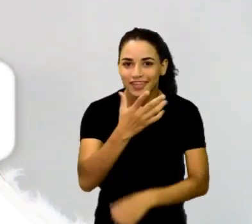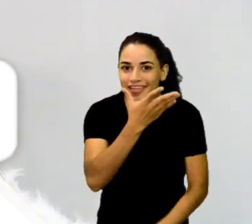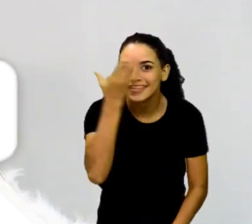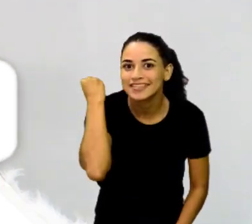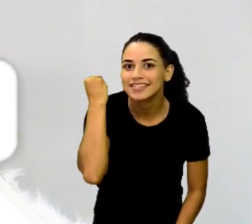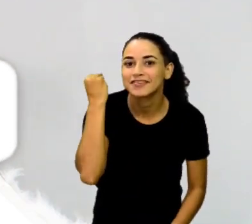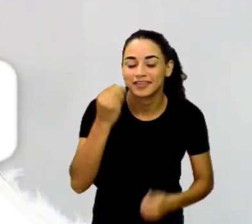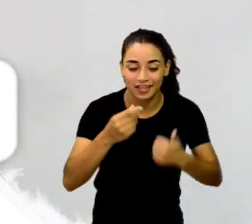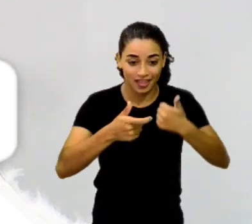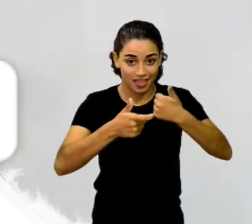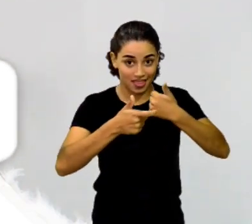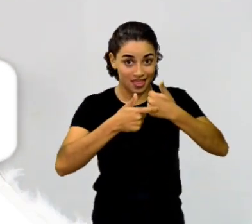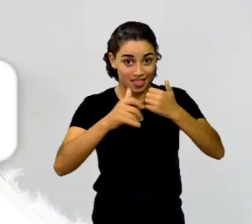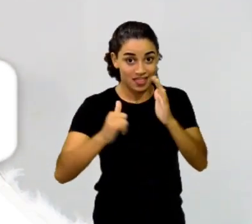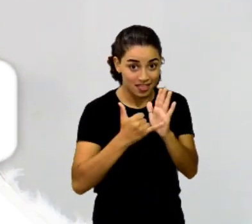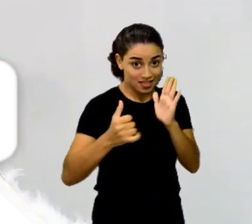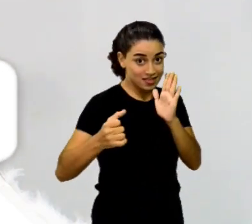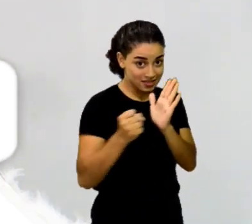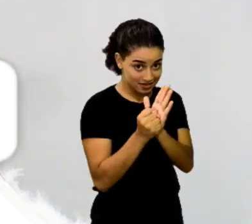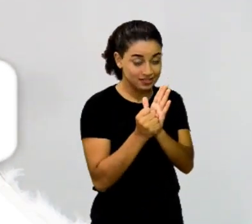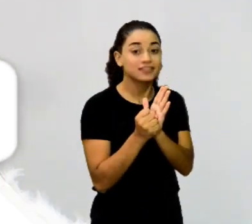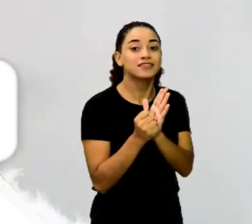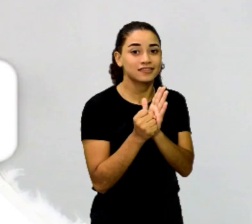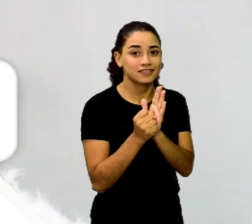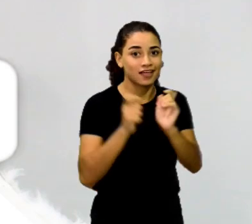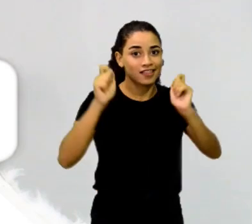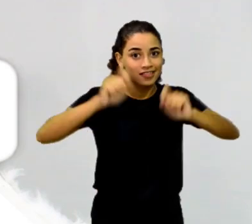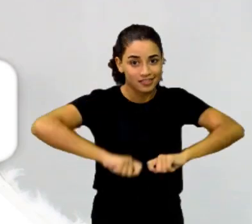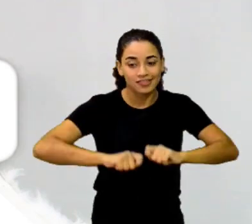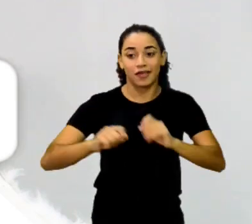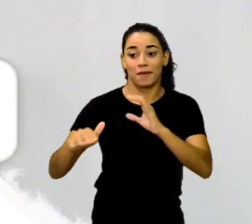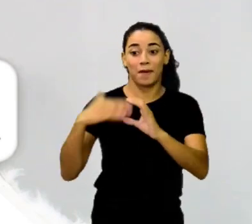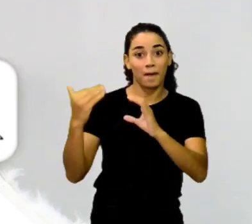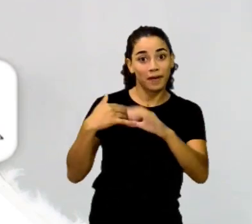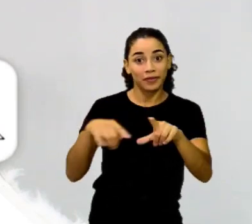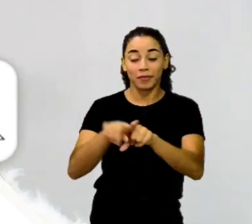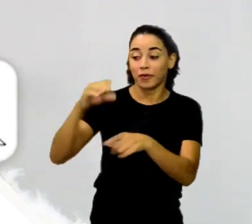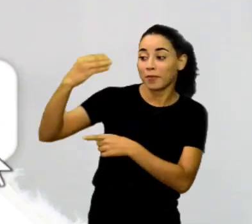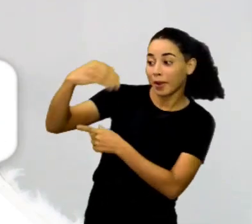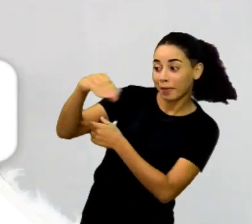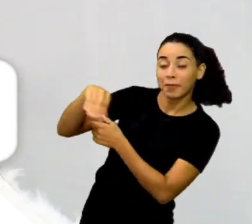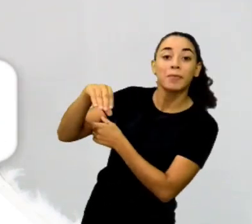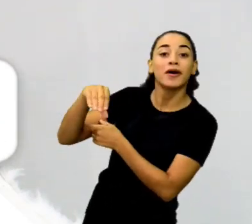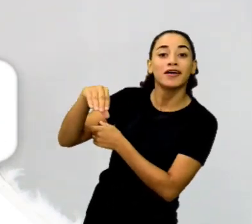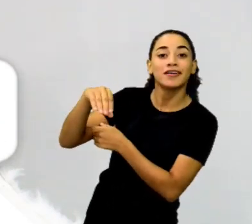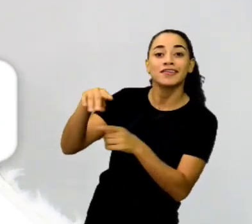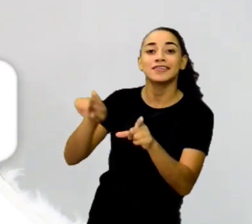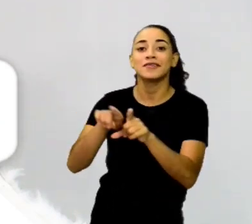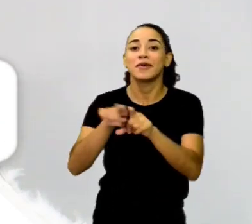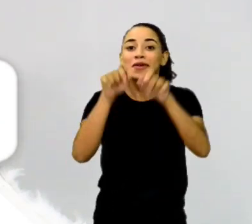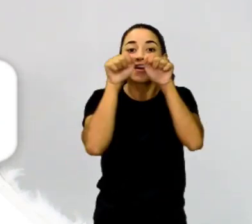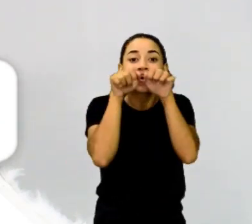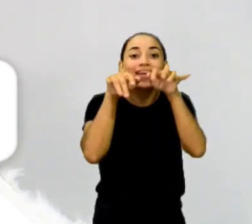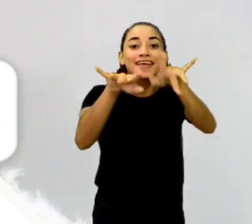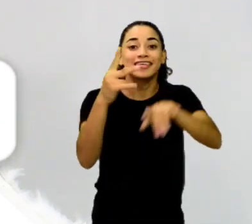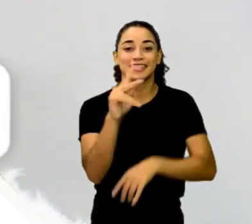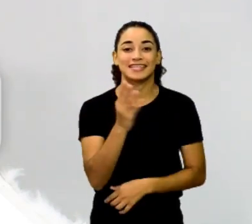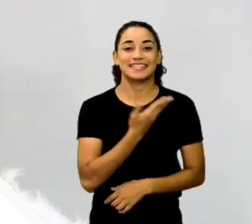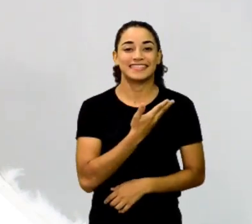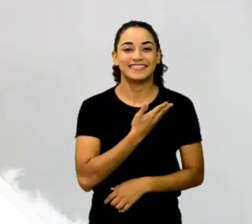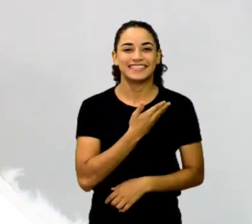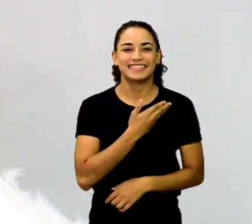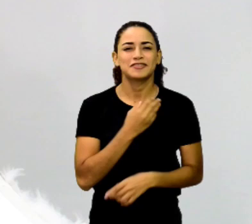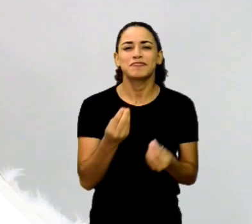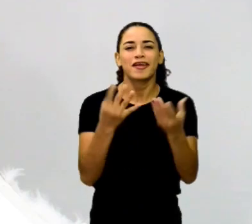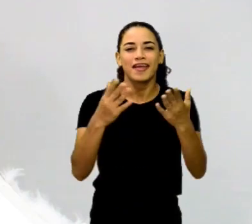de se inscrever no nosso canal para receber mais aventuras, ativar o sininho e compartilhar. compartilhar com seus amigos, para que a